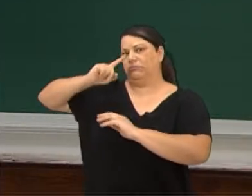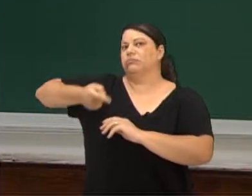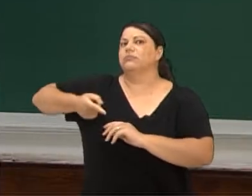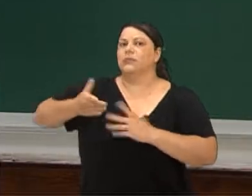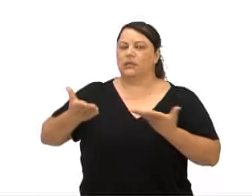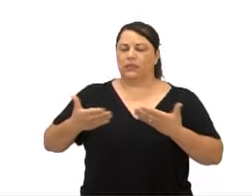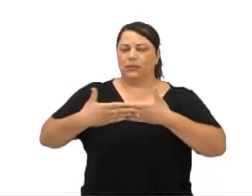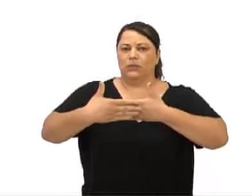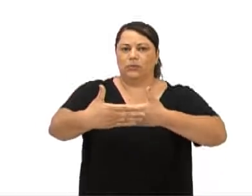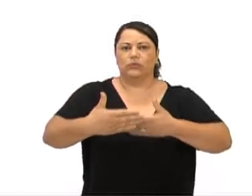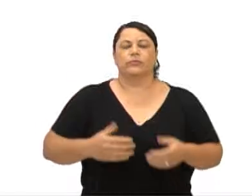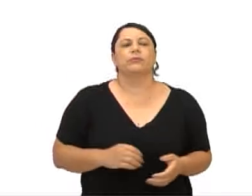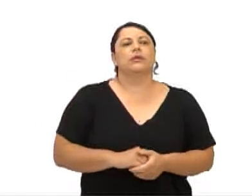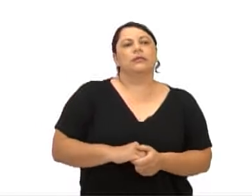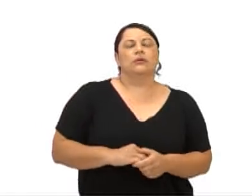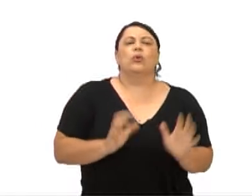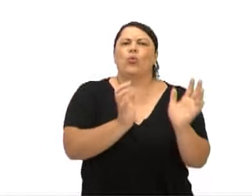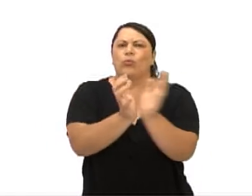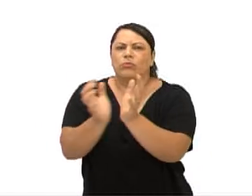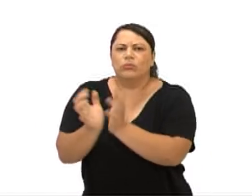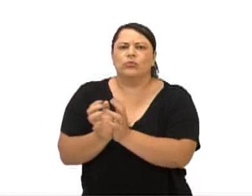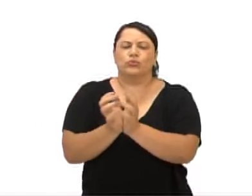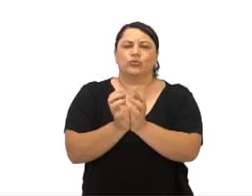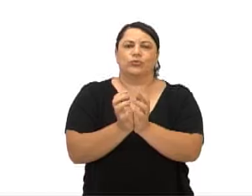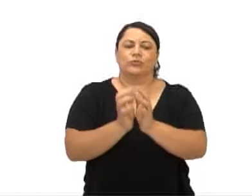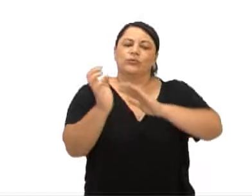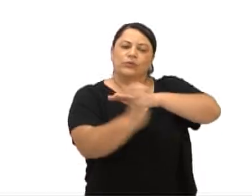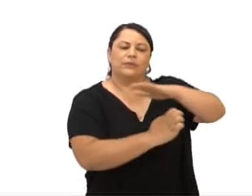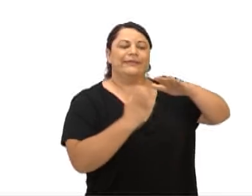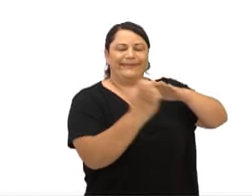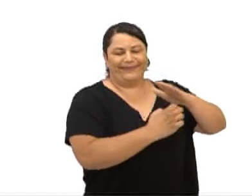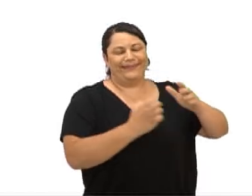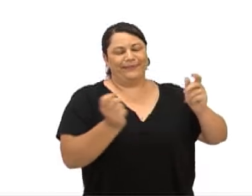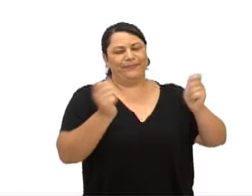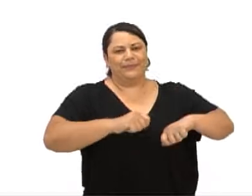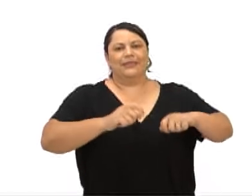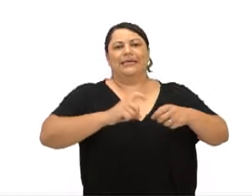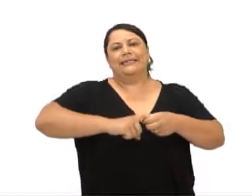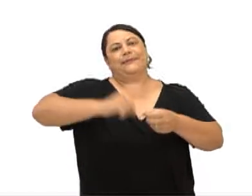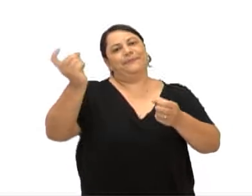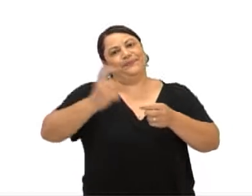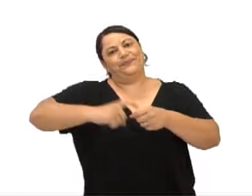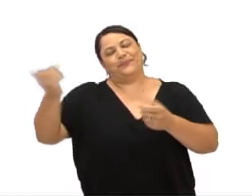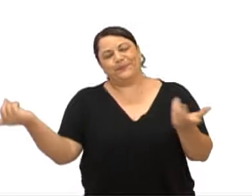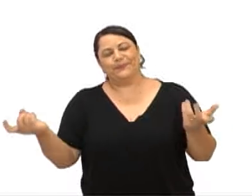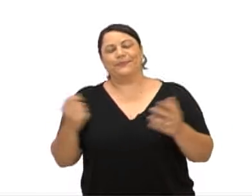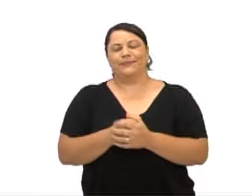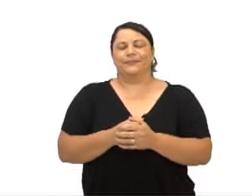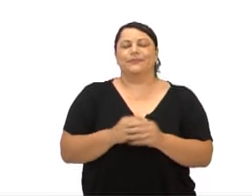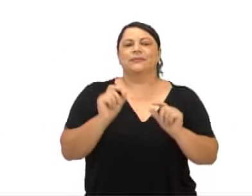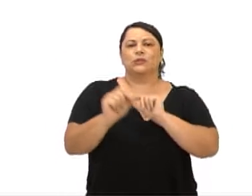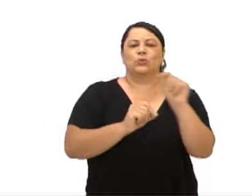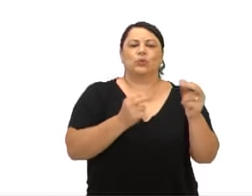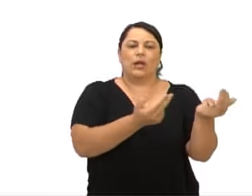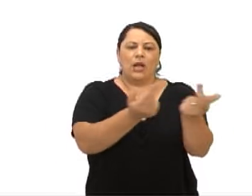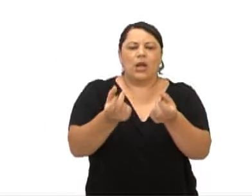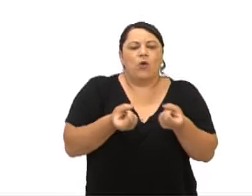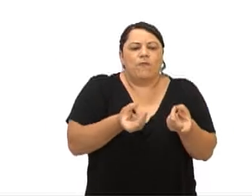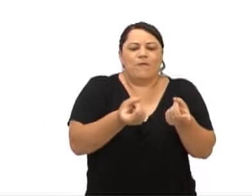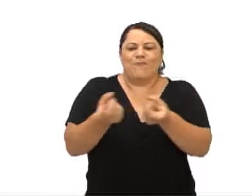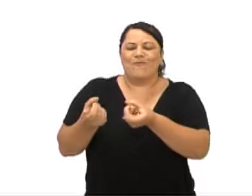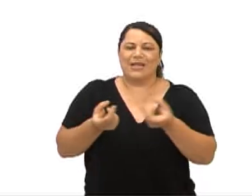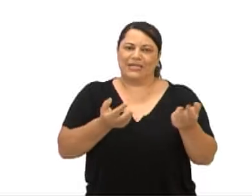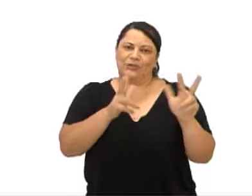lá? Um conjunto de empresas autônomas que dividem o mesmo mercado e estabelecem preços semelhantes em